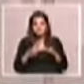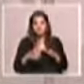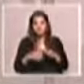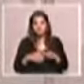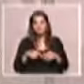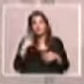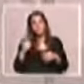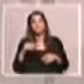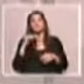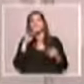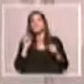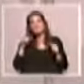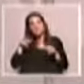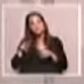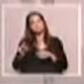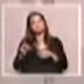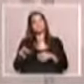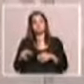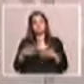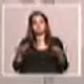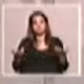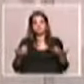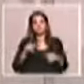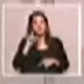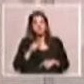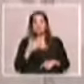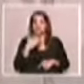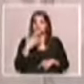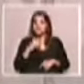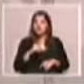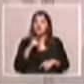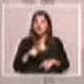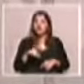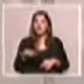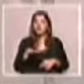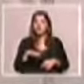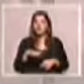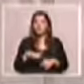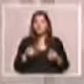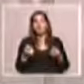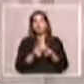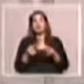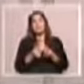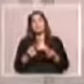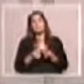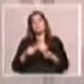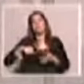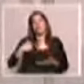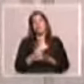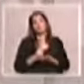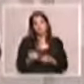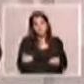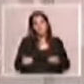colocar no frigorífico. Há que ter o cuidado de pôr na zona dos legumes. Né? Que é a zona, gaveta dos